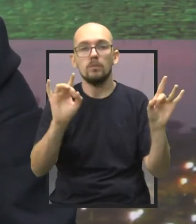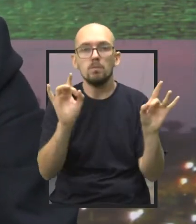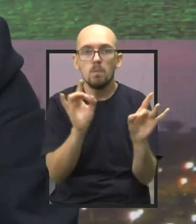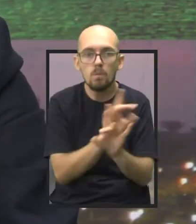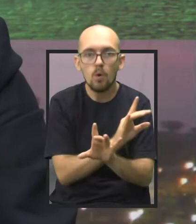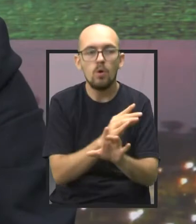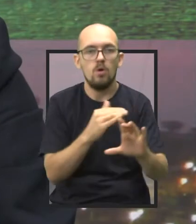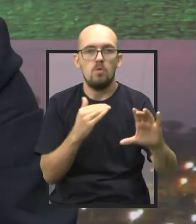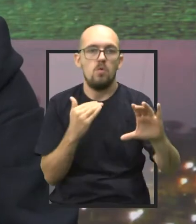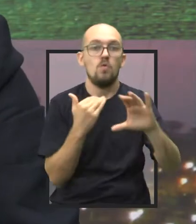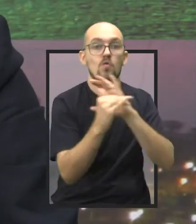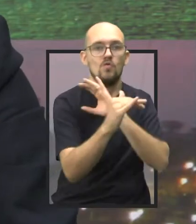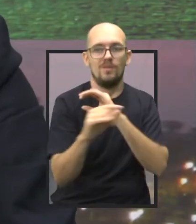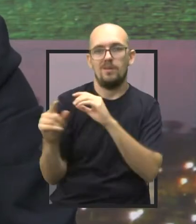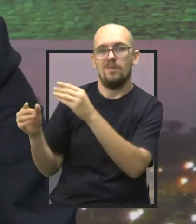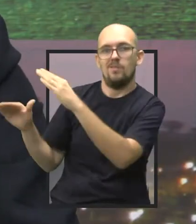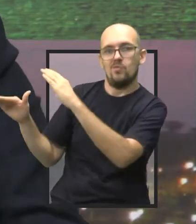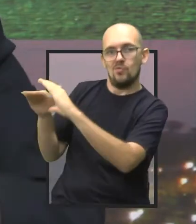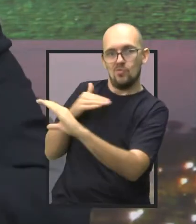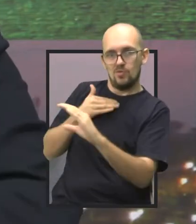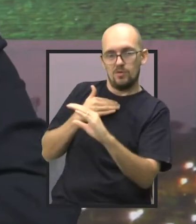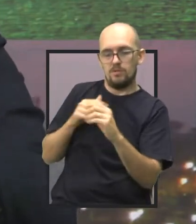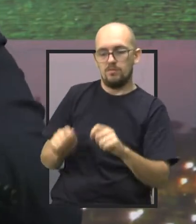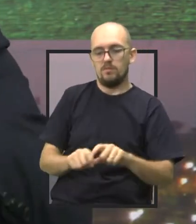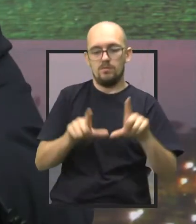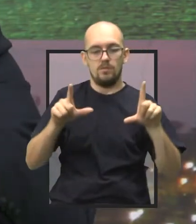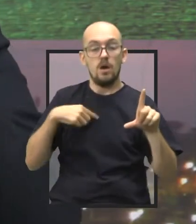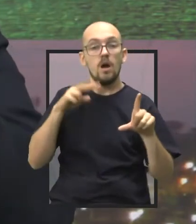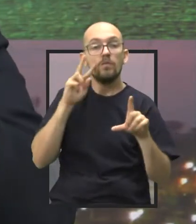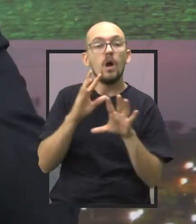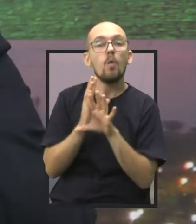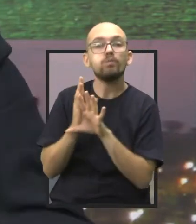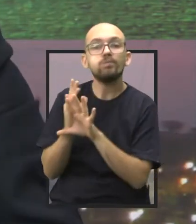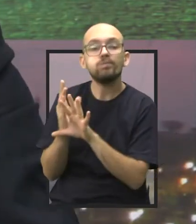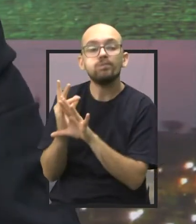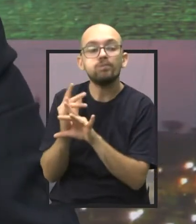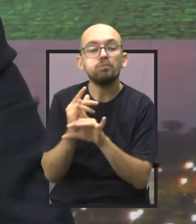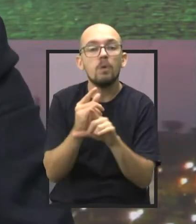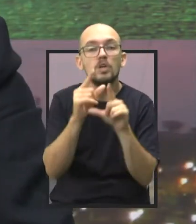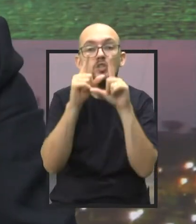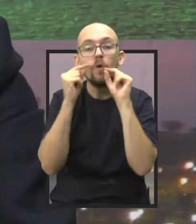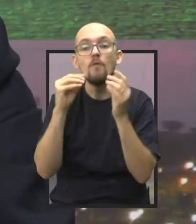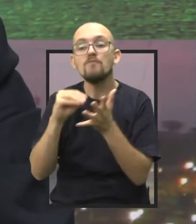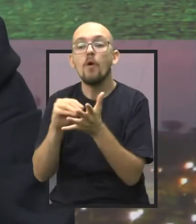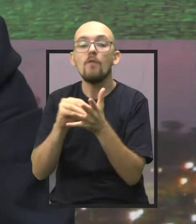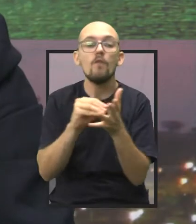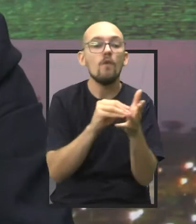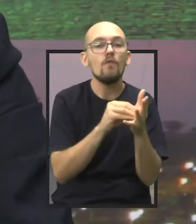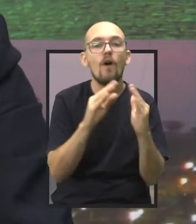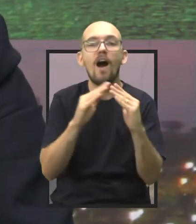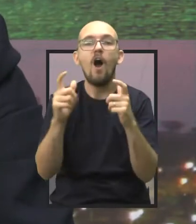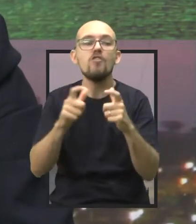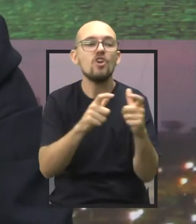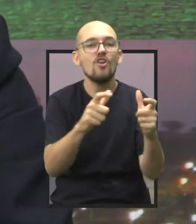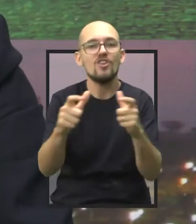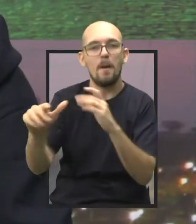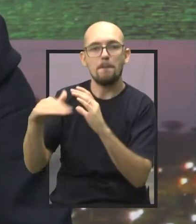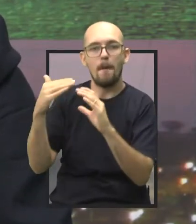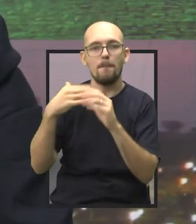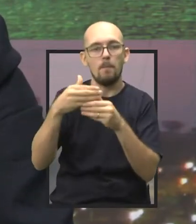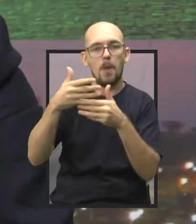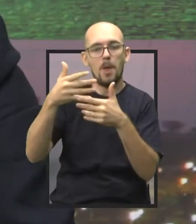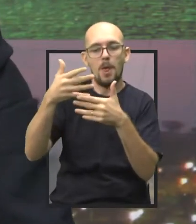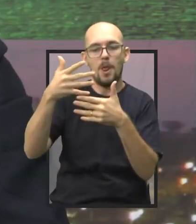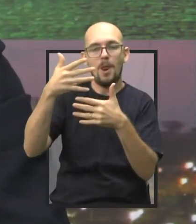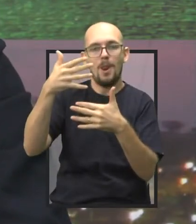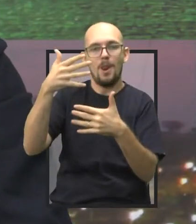número de pessoas em todas as regiões com relação à demanda habitacional. Né? Com esse